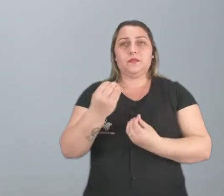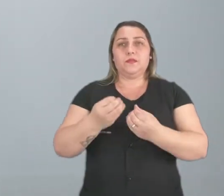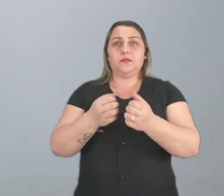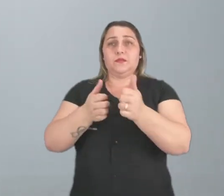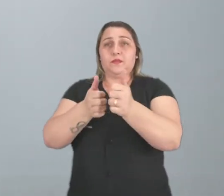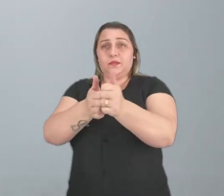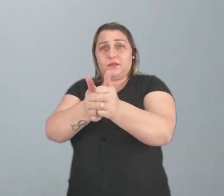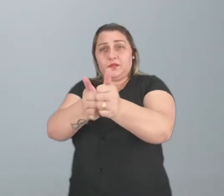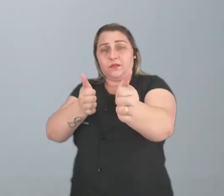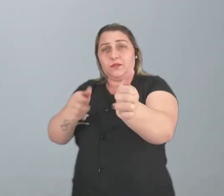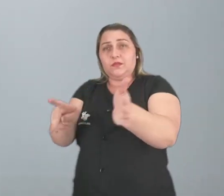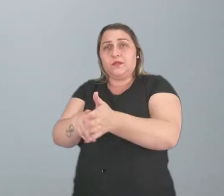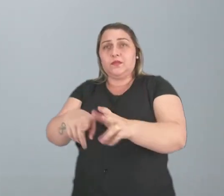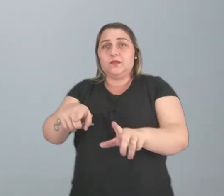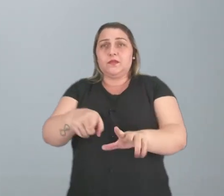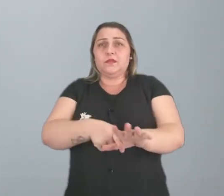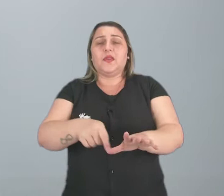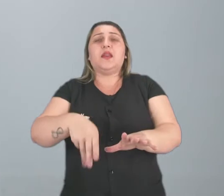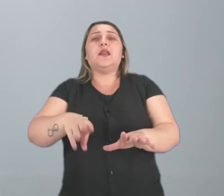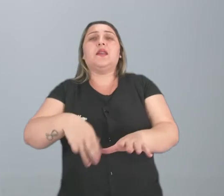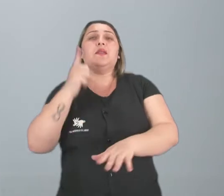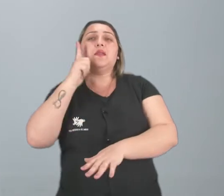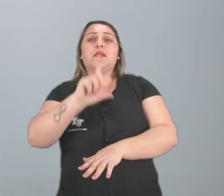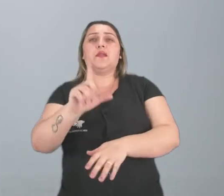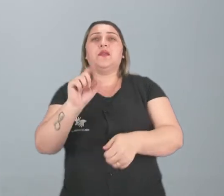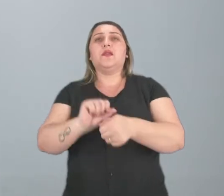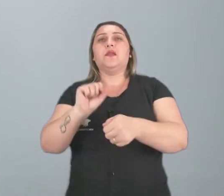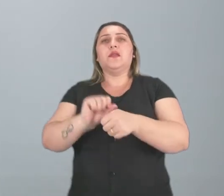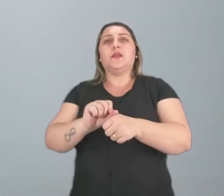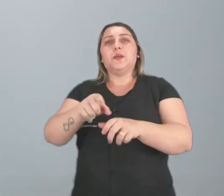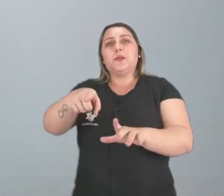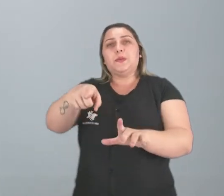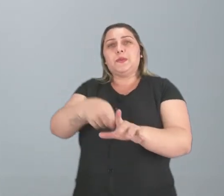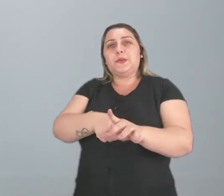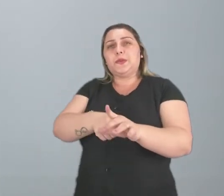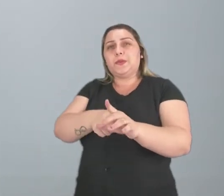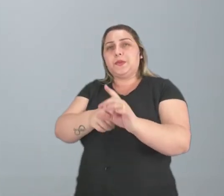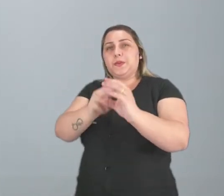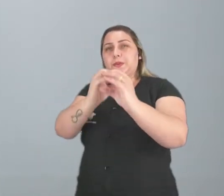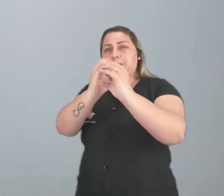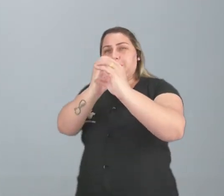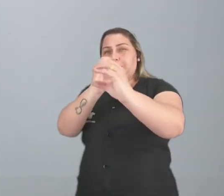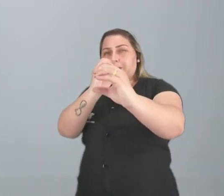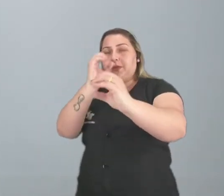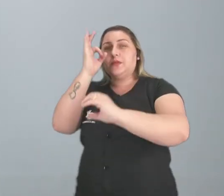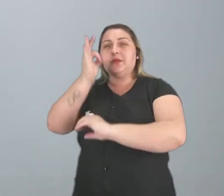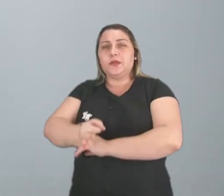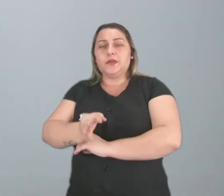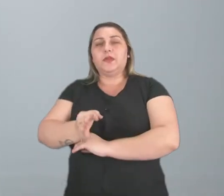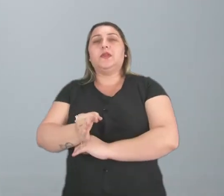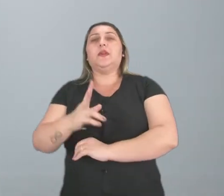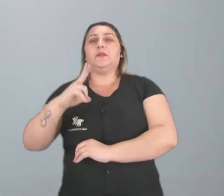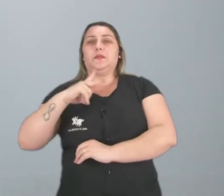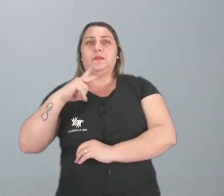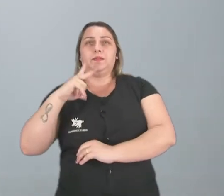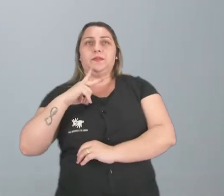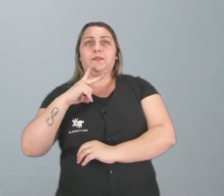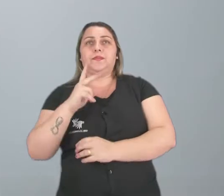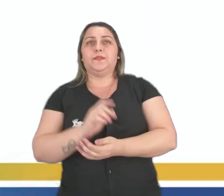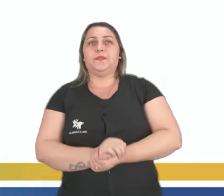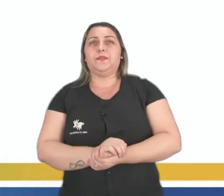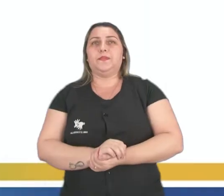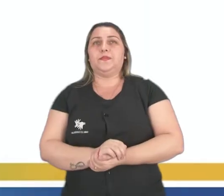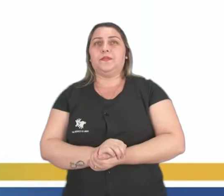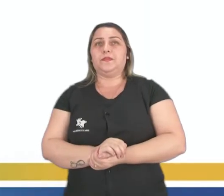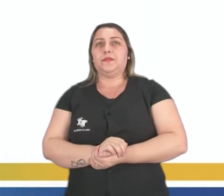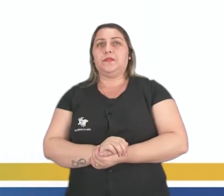arcos com os pés, quem é que consegue fazer um tiro de arco com os pés, né? Então também já é uma particularidade.